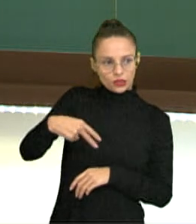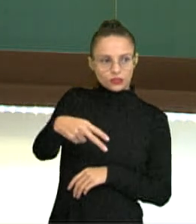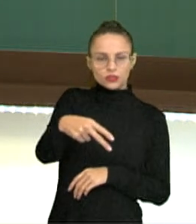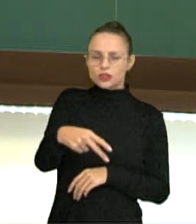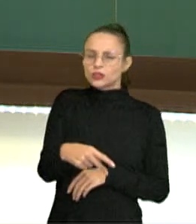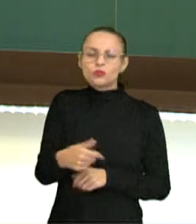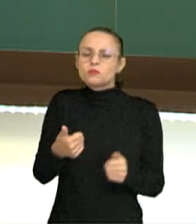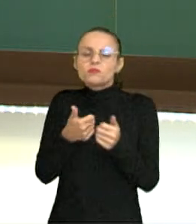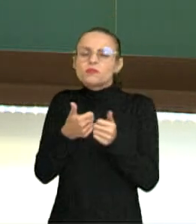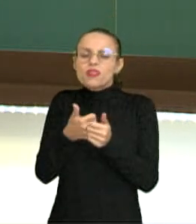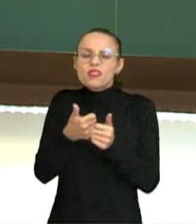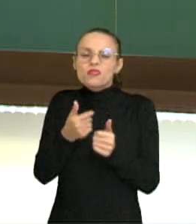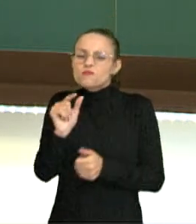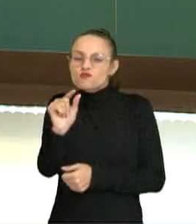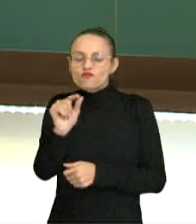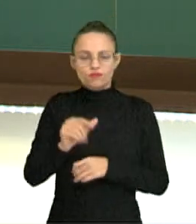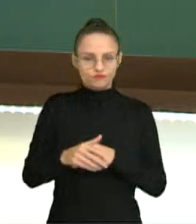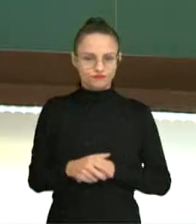só um pedacinho.